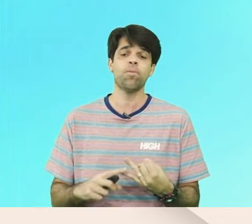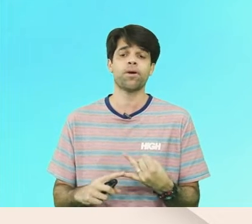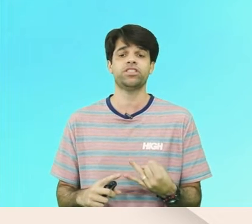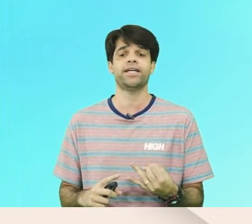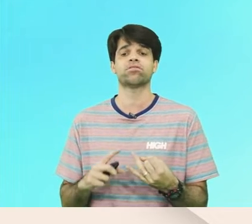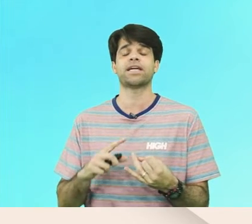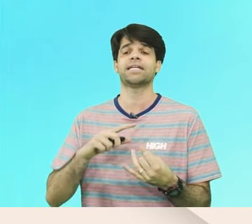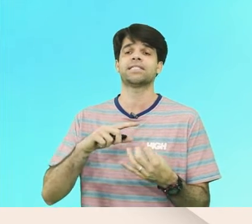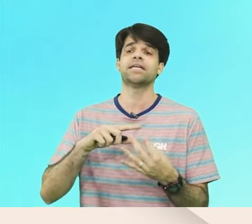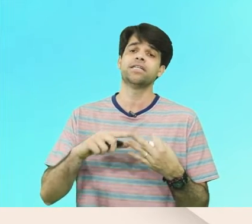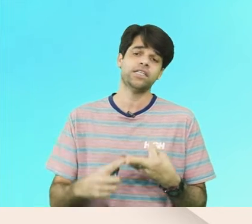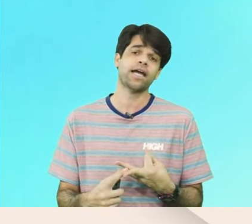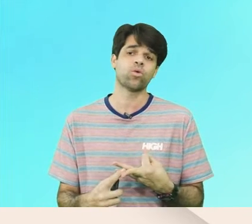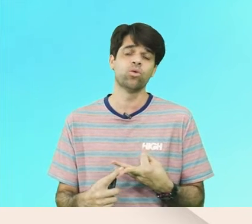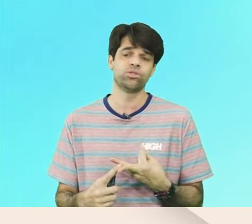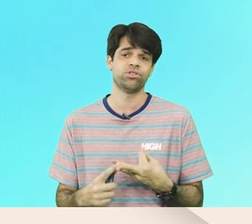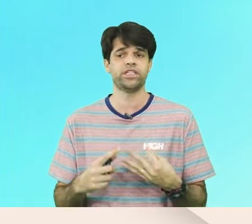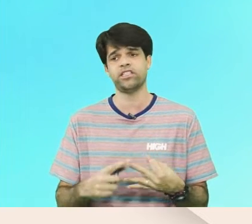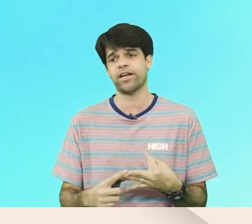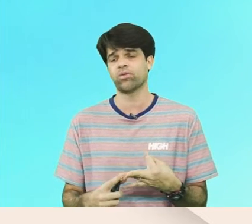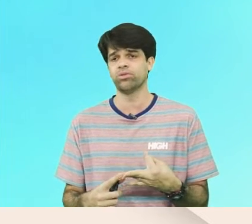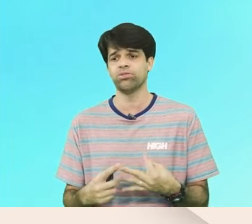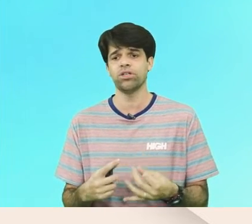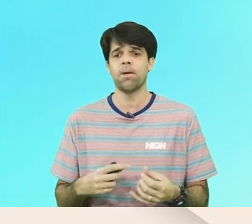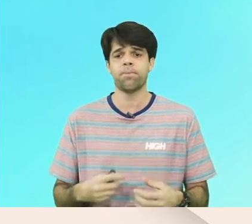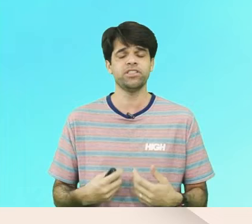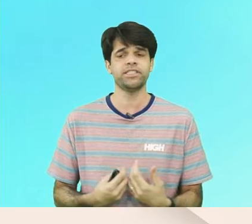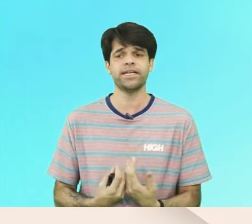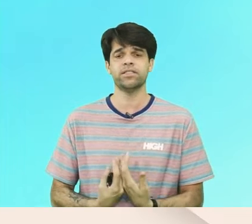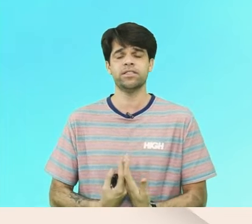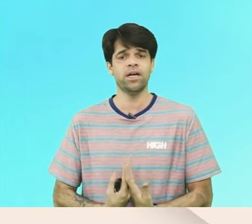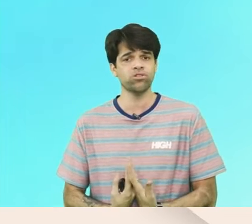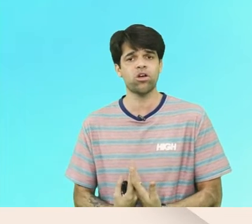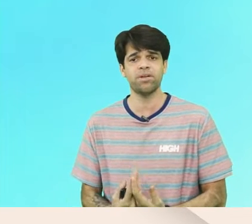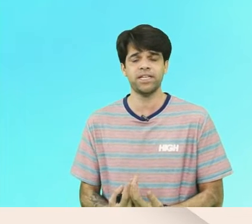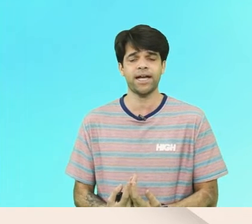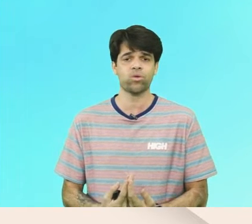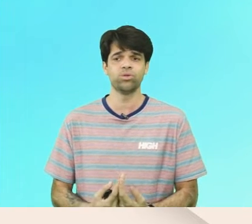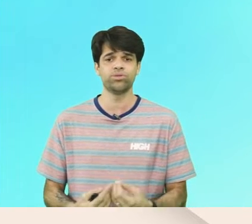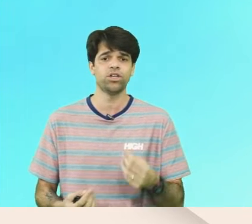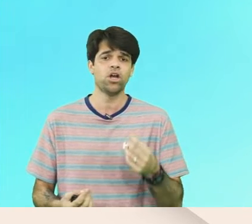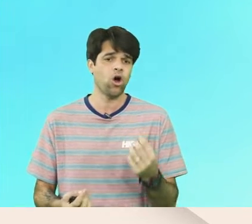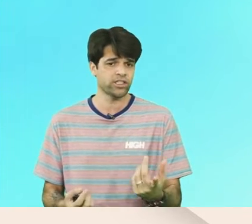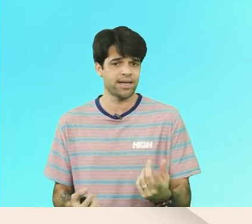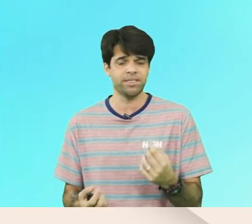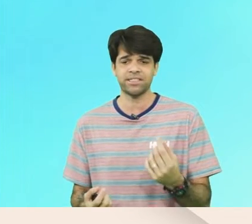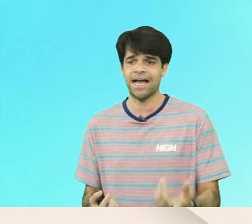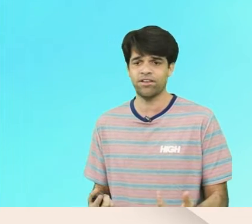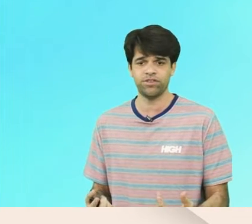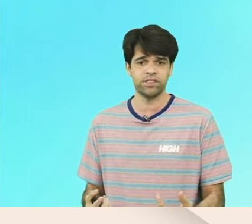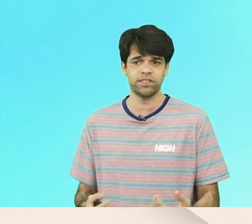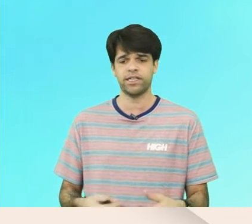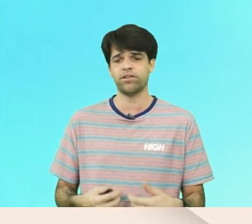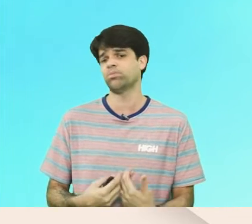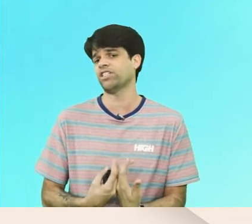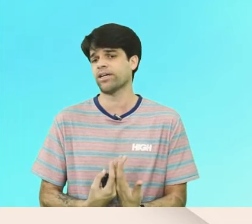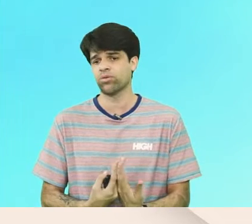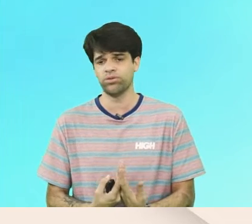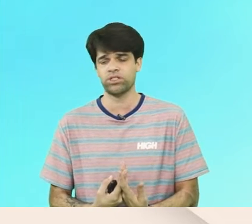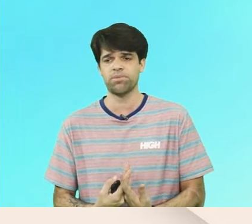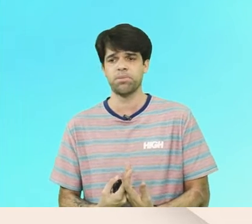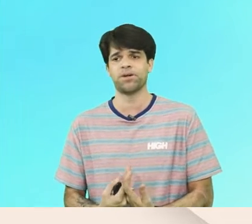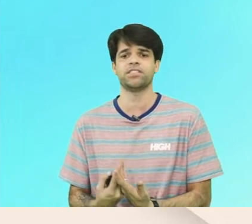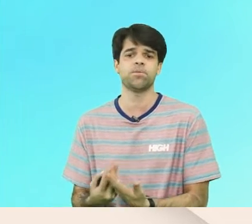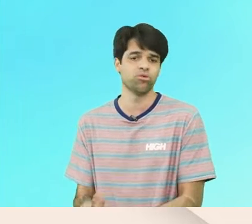resultados e um projeto trata de recursos. E esses recursos podem ser não somente recursos orçamentários, financeiros,